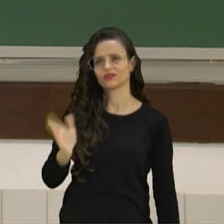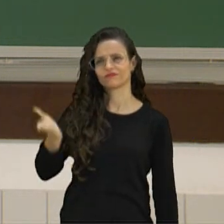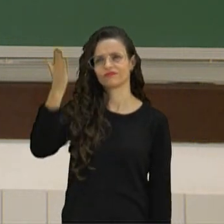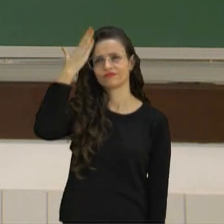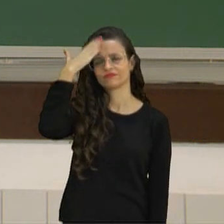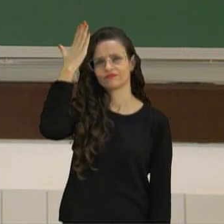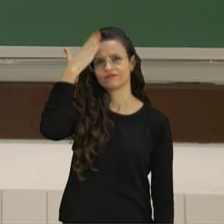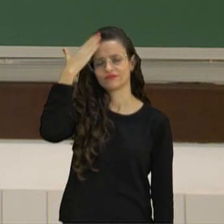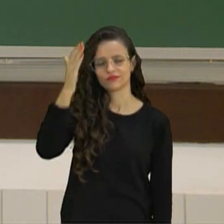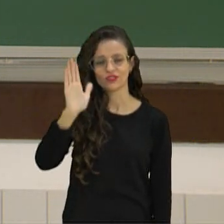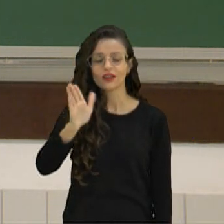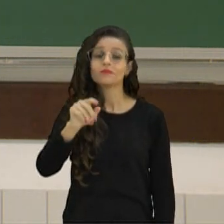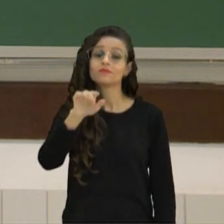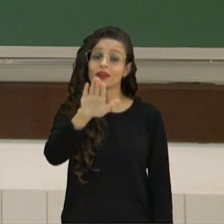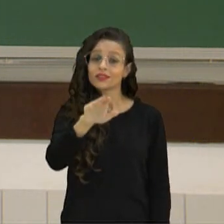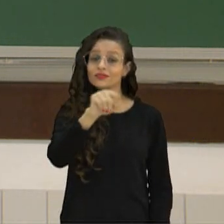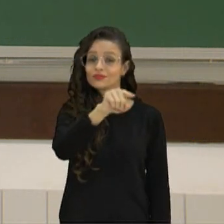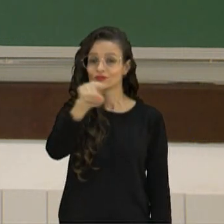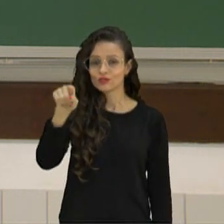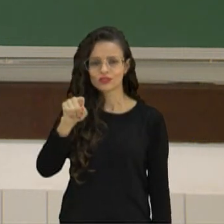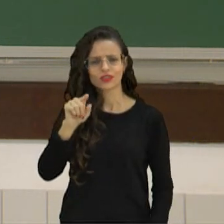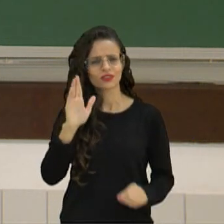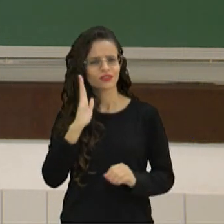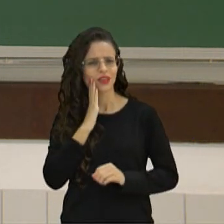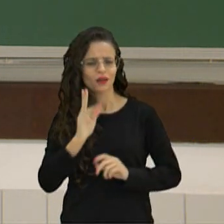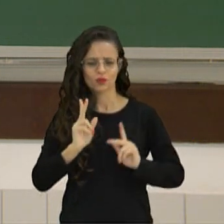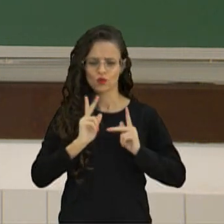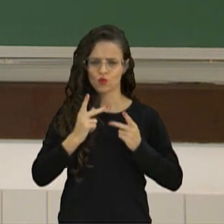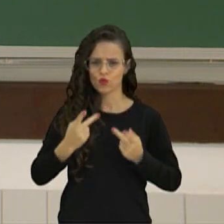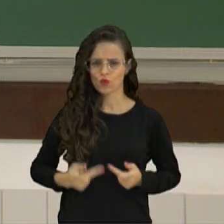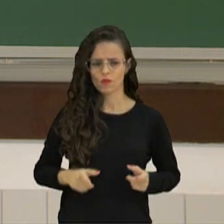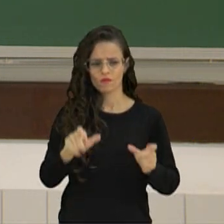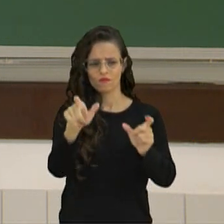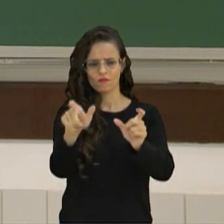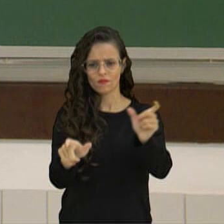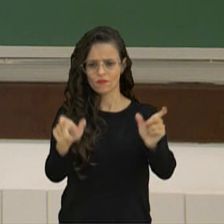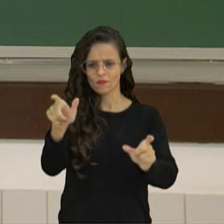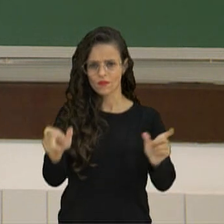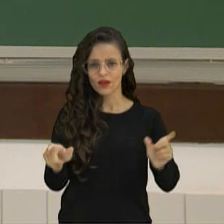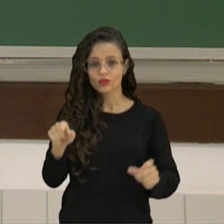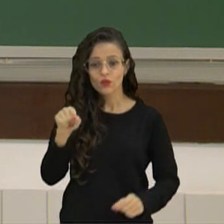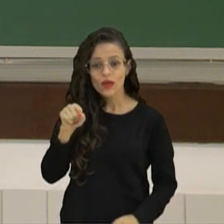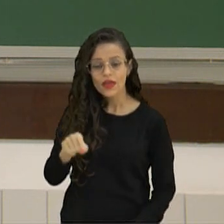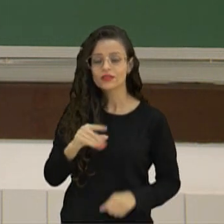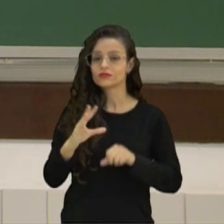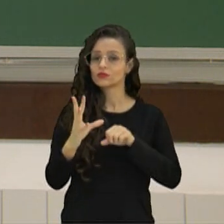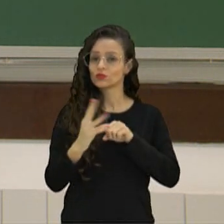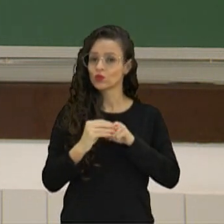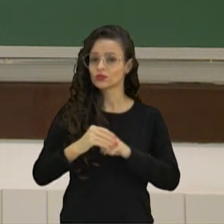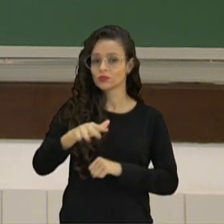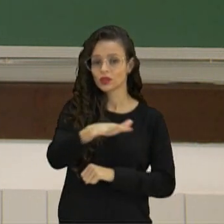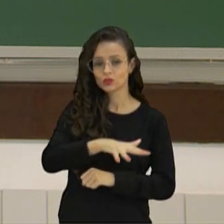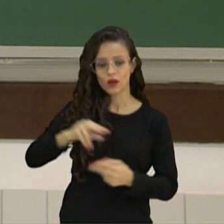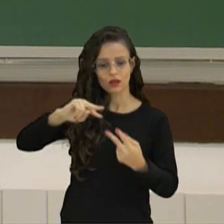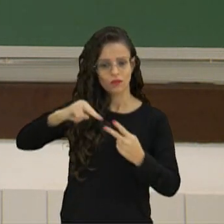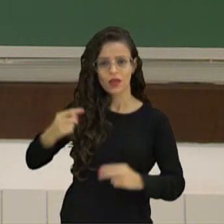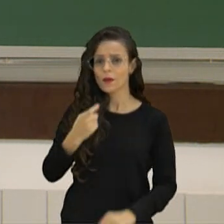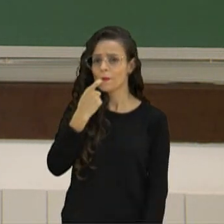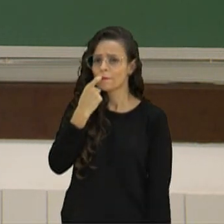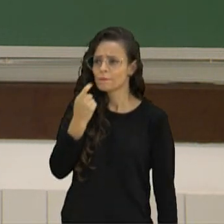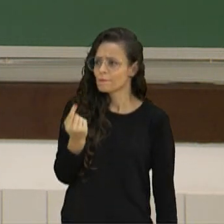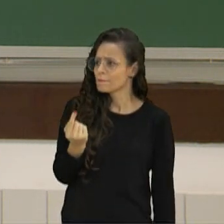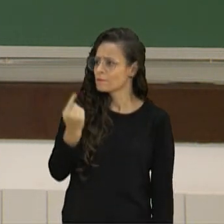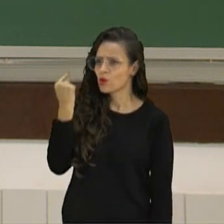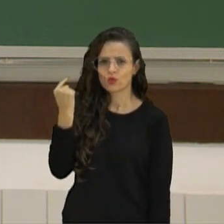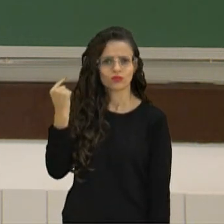eu já ouvi falar, mas saibam vocês que a espécie humana, ela tem contato com esse tipo de conhecimento há pouco tempo, vamos dizer